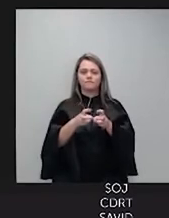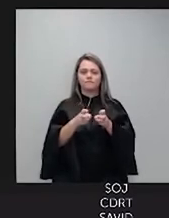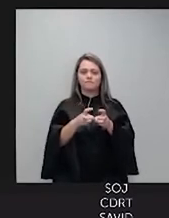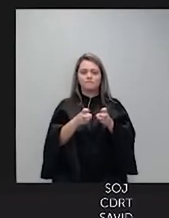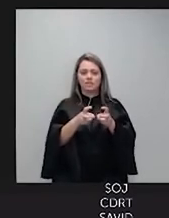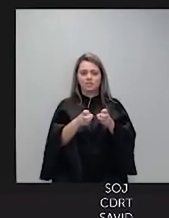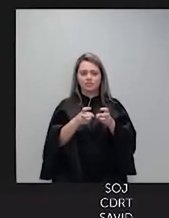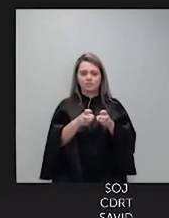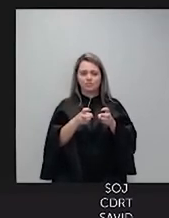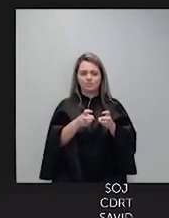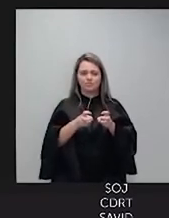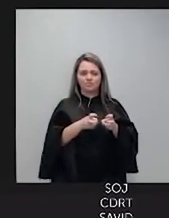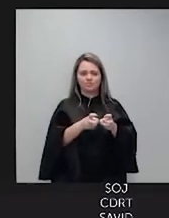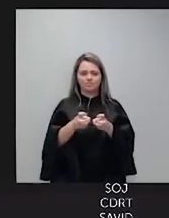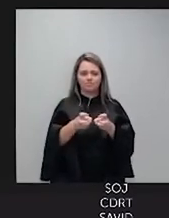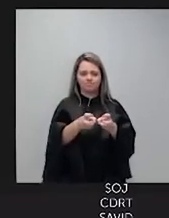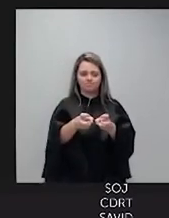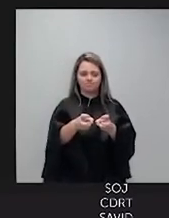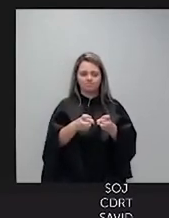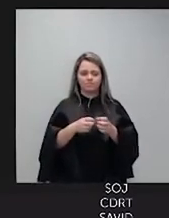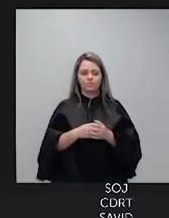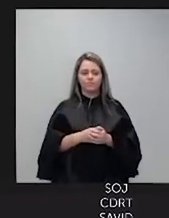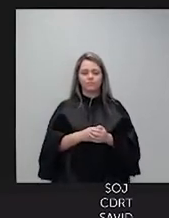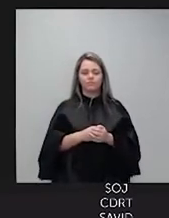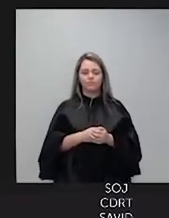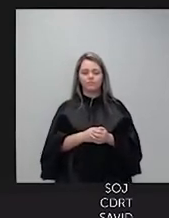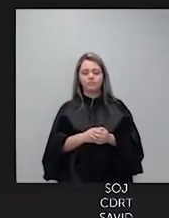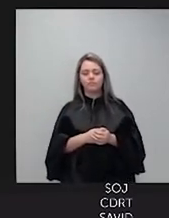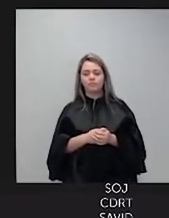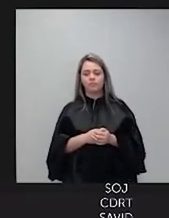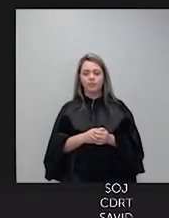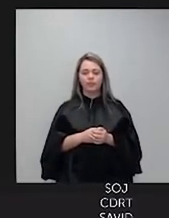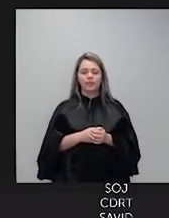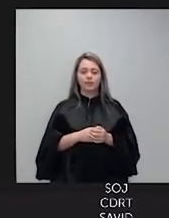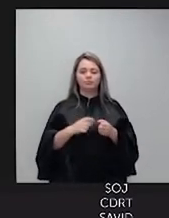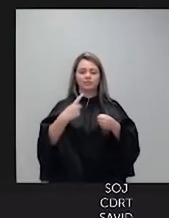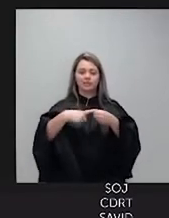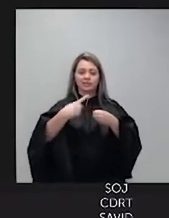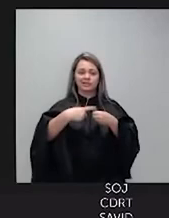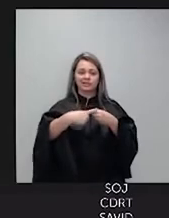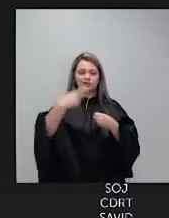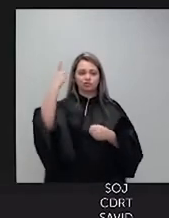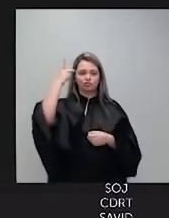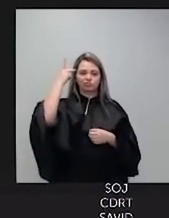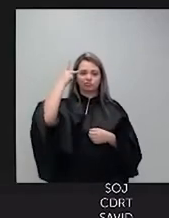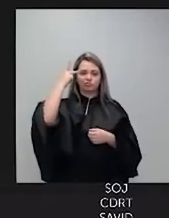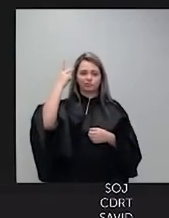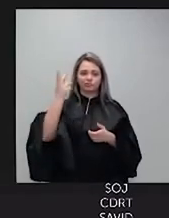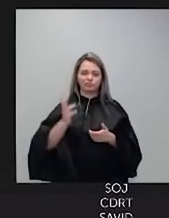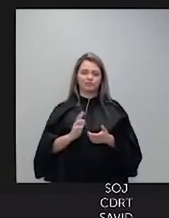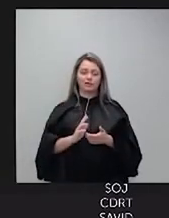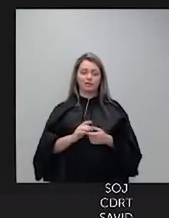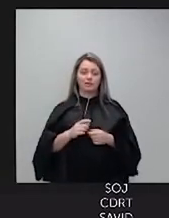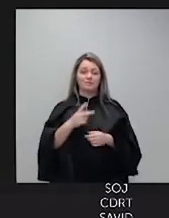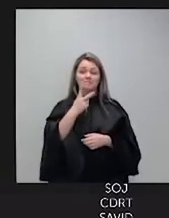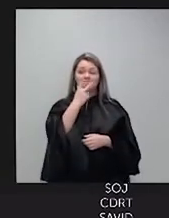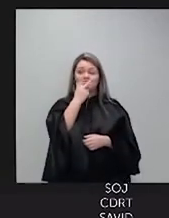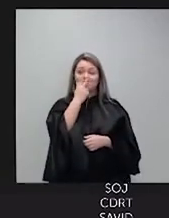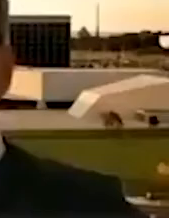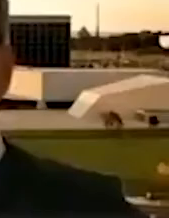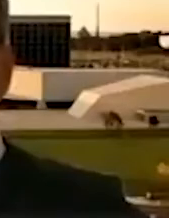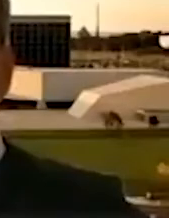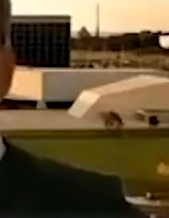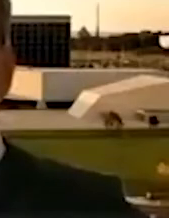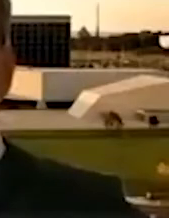causa do abalo moral sofrido pelo passageiro, eventos inesperados, mas previsíveis, como o rompimento de um cabo